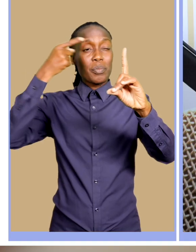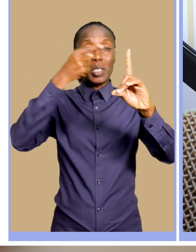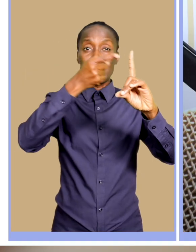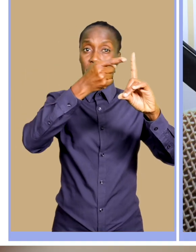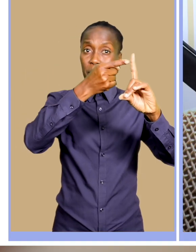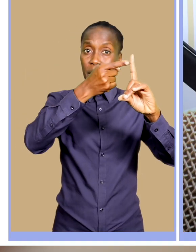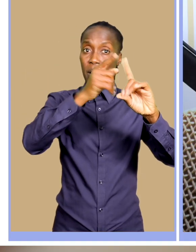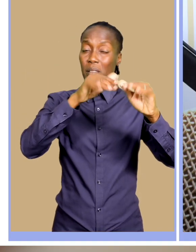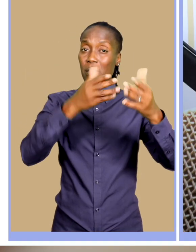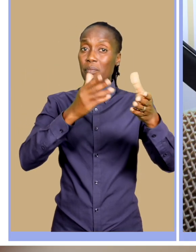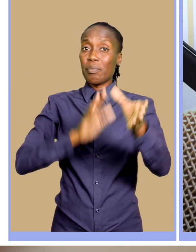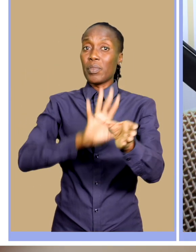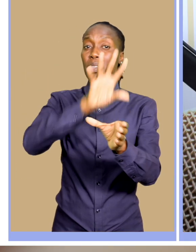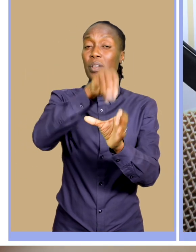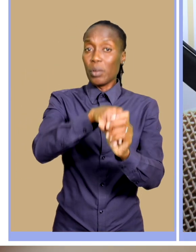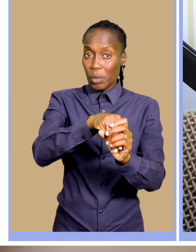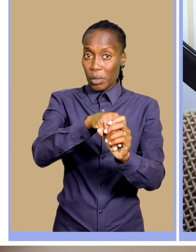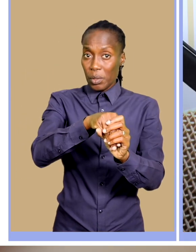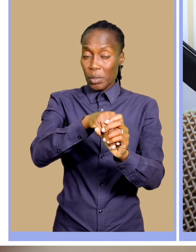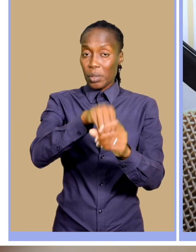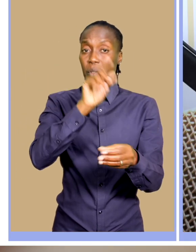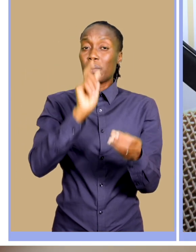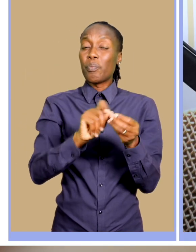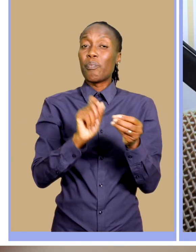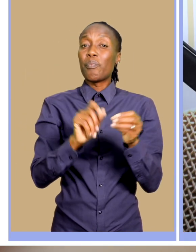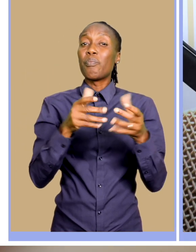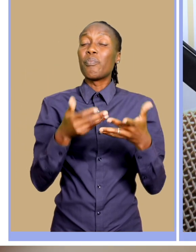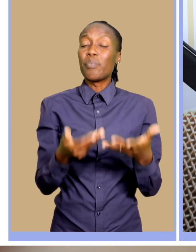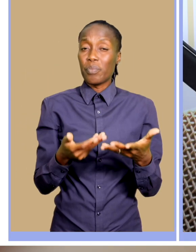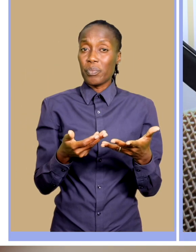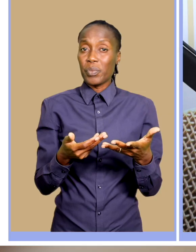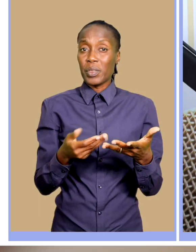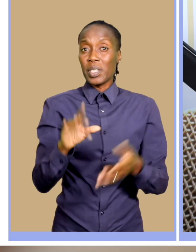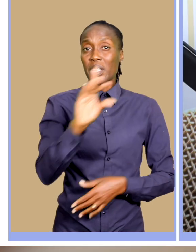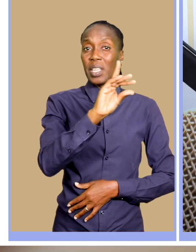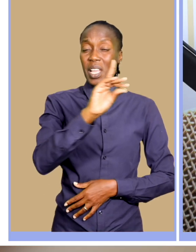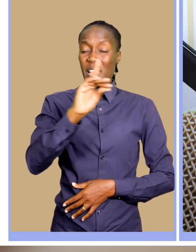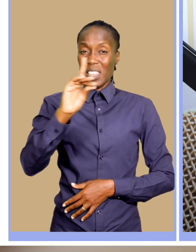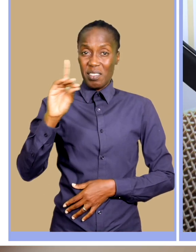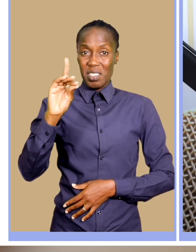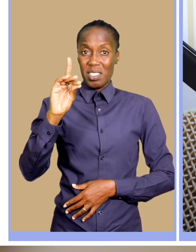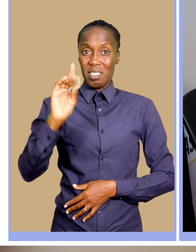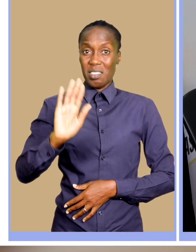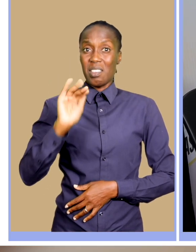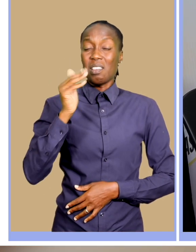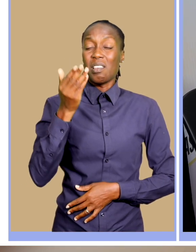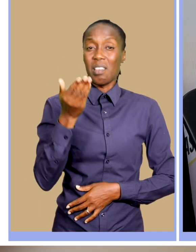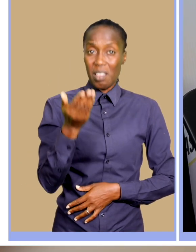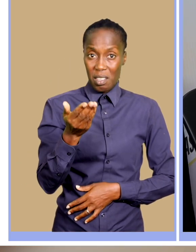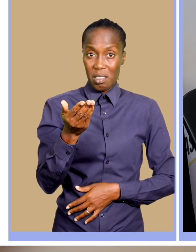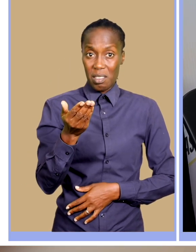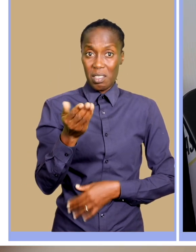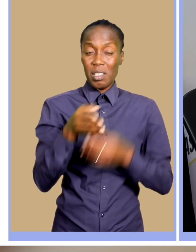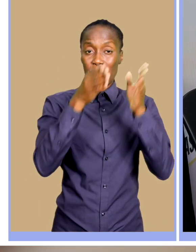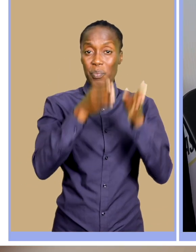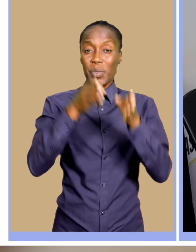têm sido justamente a deficiência cognitiva, porque isto também é encarado ao